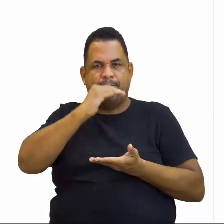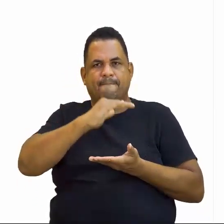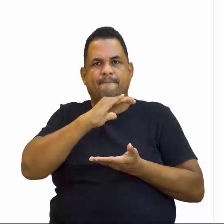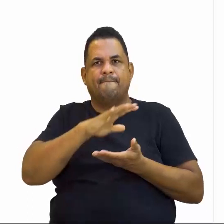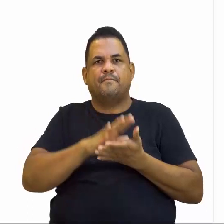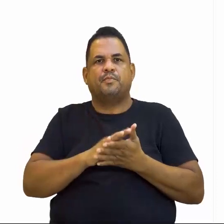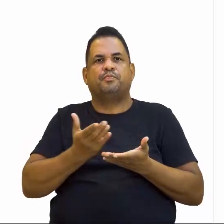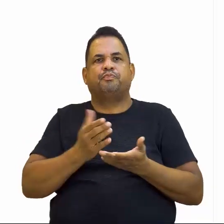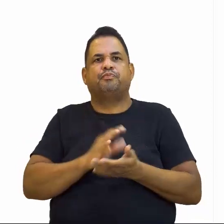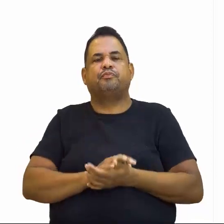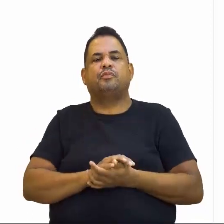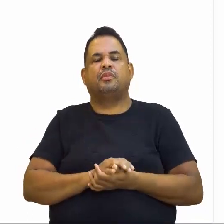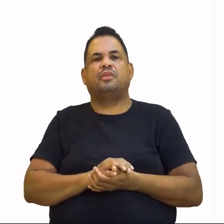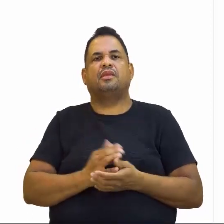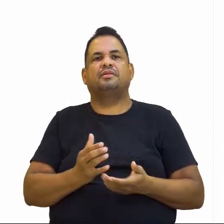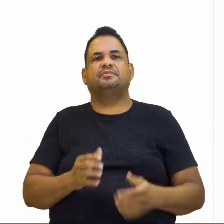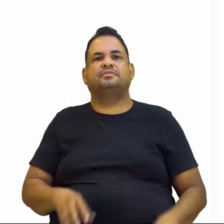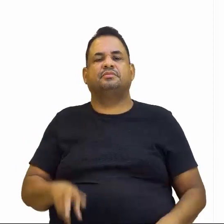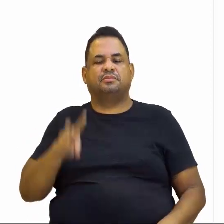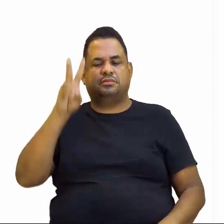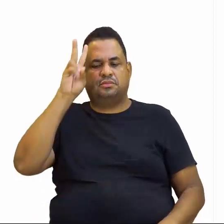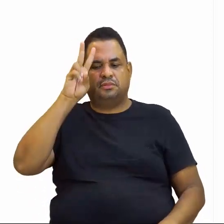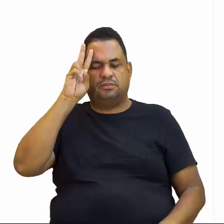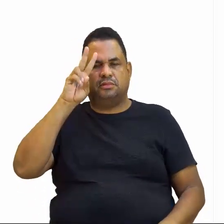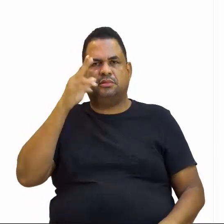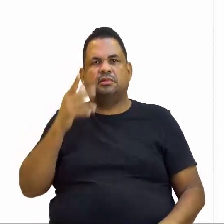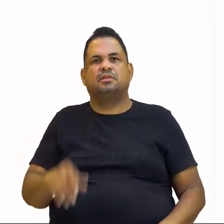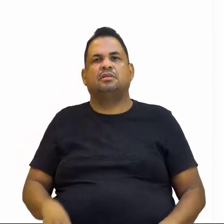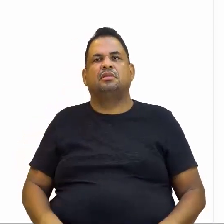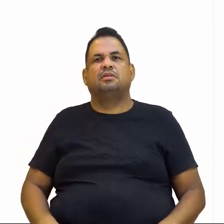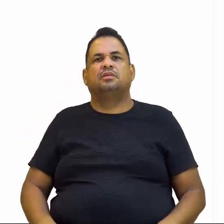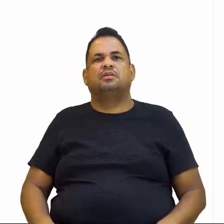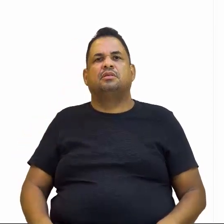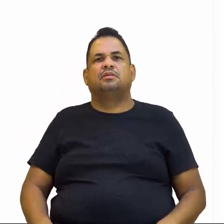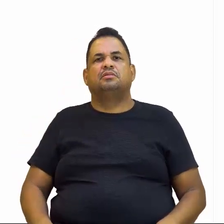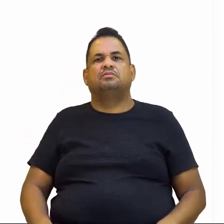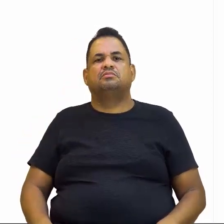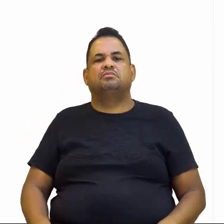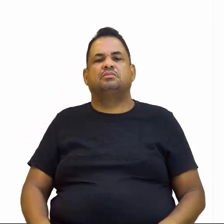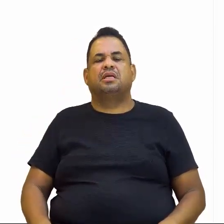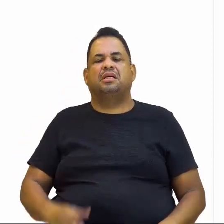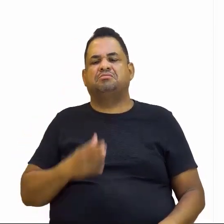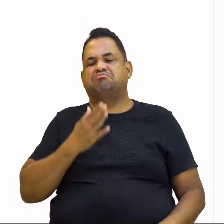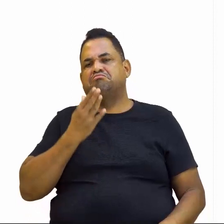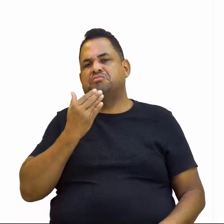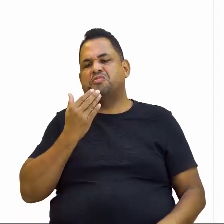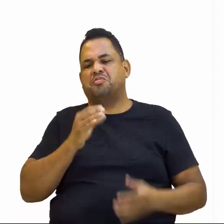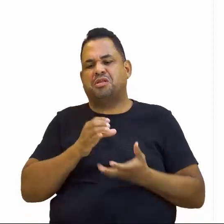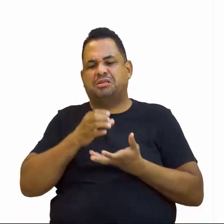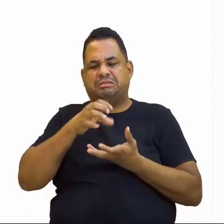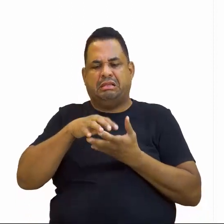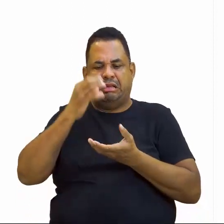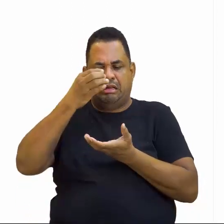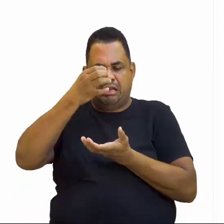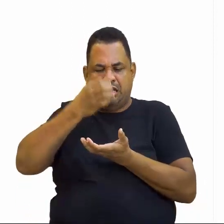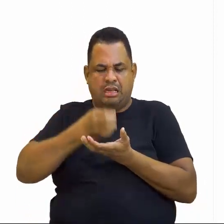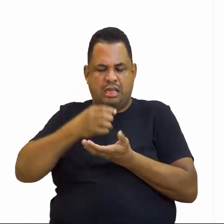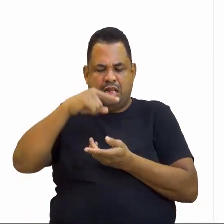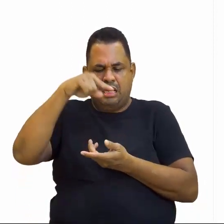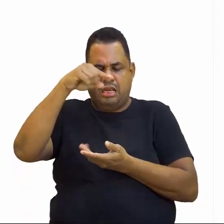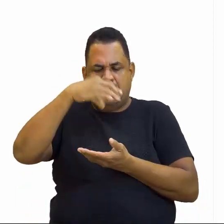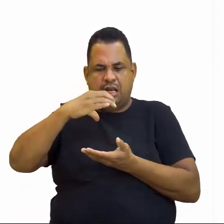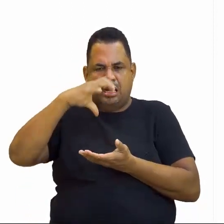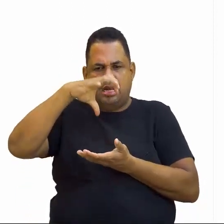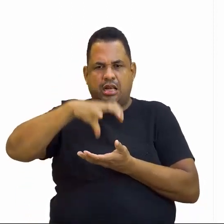carnes defumadas. Lembra quando a gente fala assim, não come produto enlatado demais não, porque ele tem